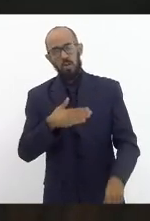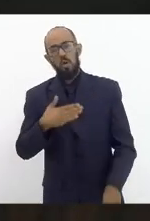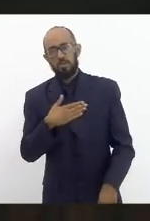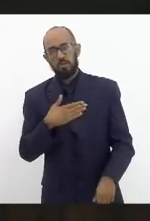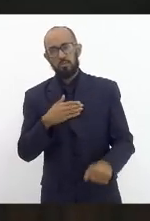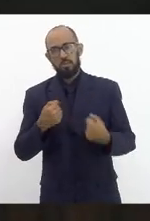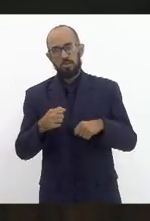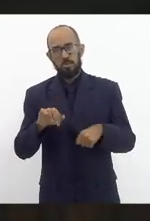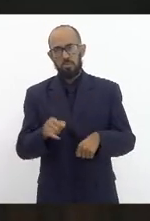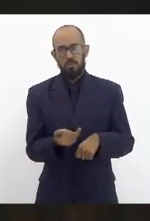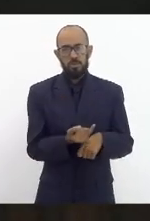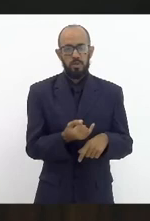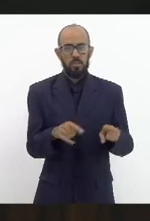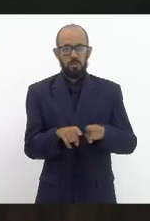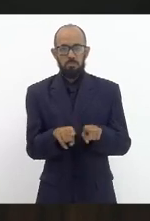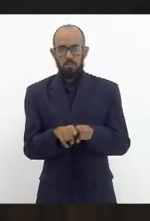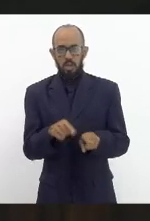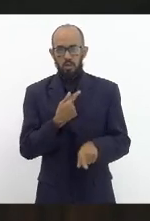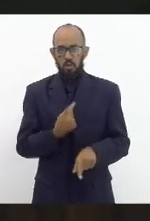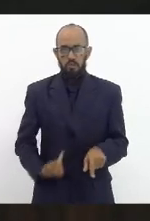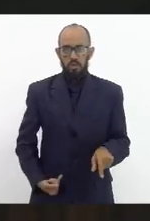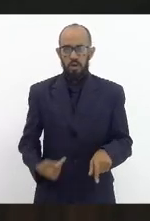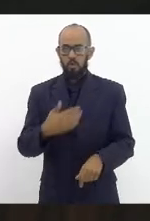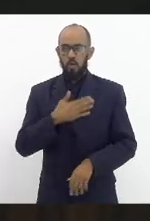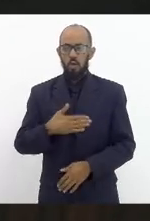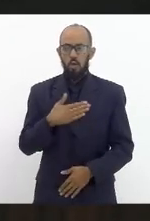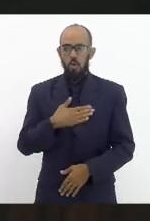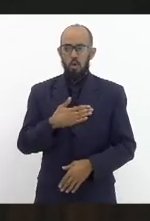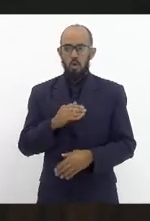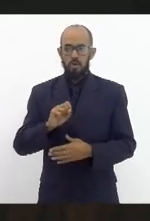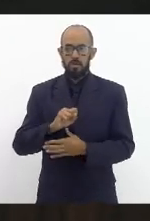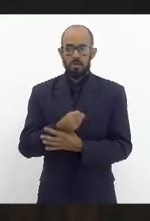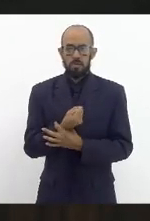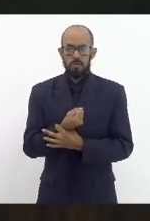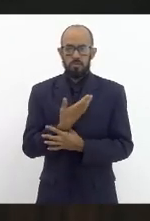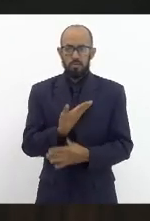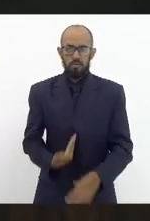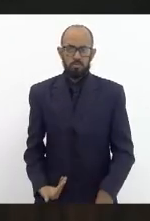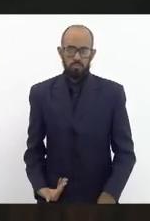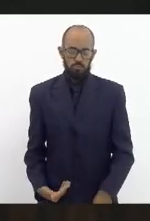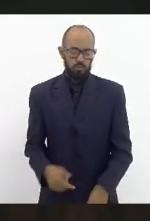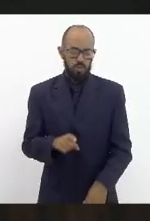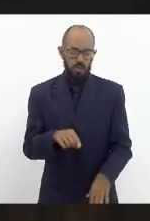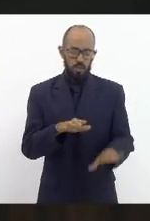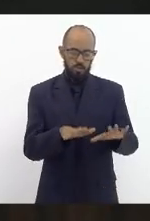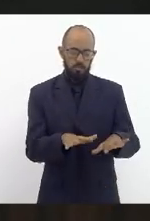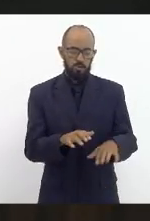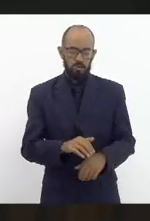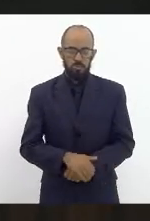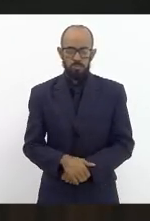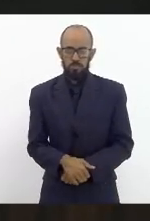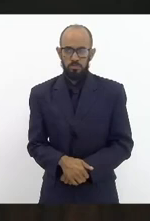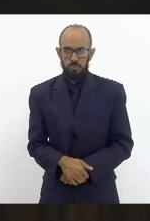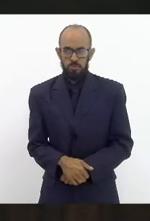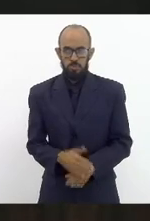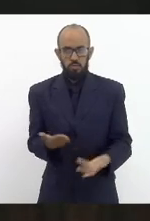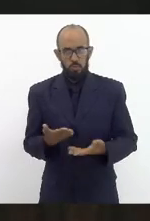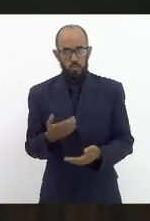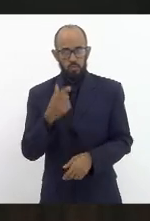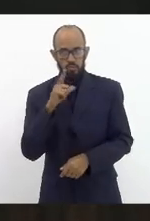o momento que o nosso governador gosta da segurança pública. É isso. E hoje eu recebo em dia realmente por causa dele,